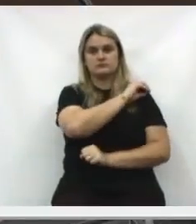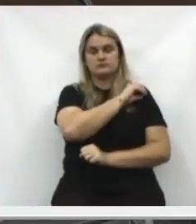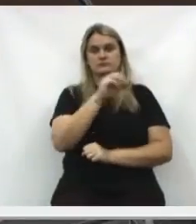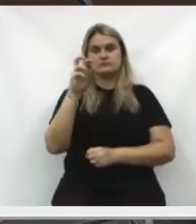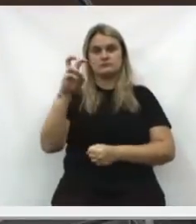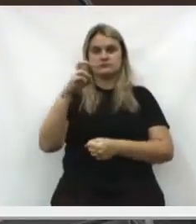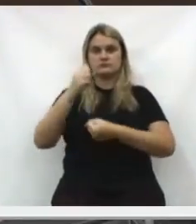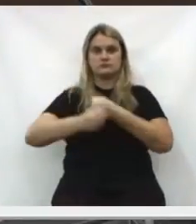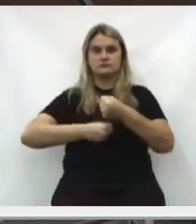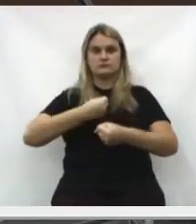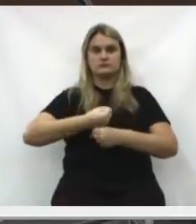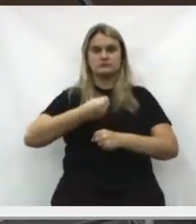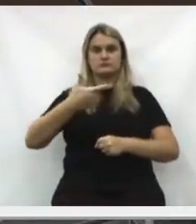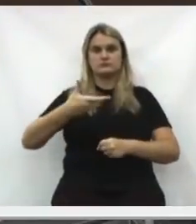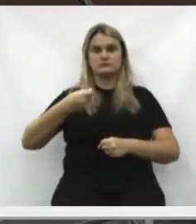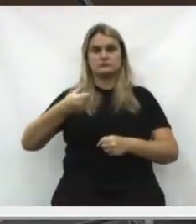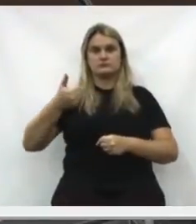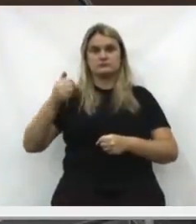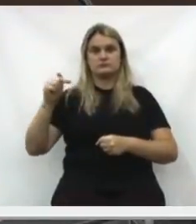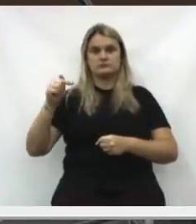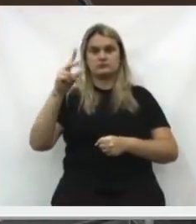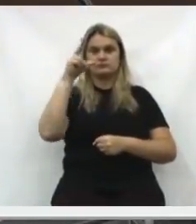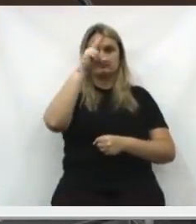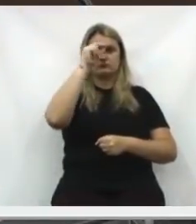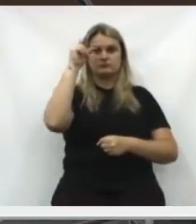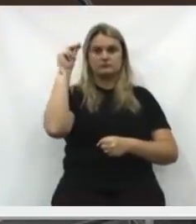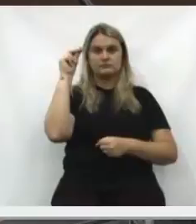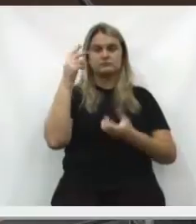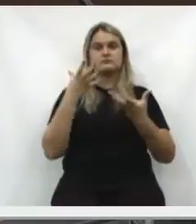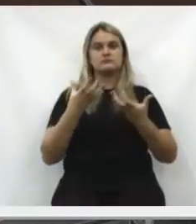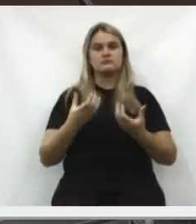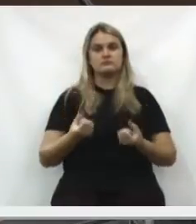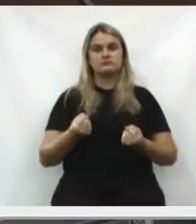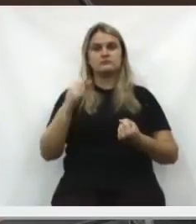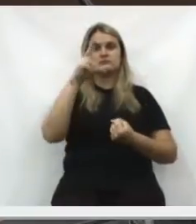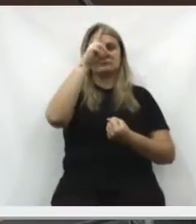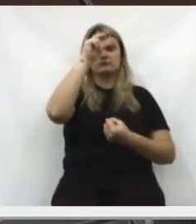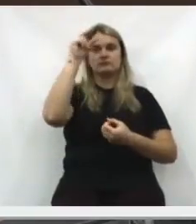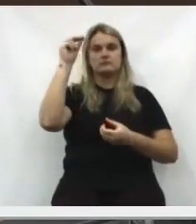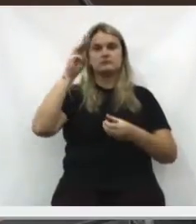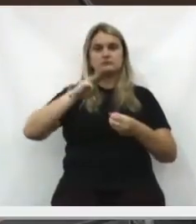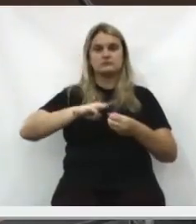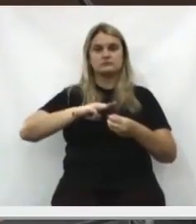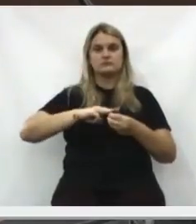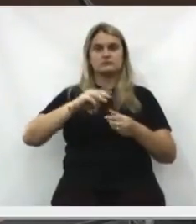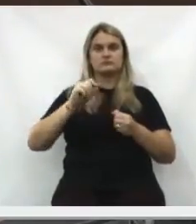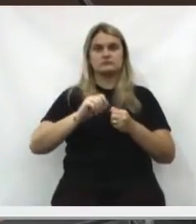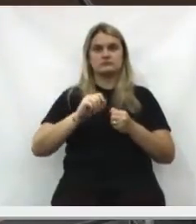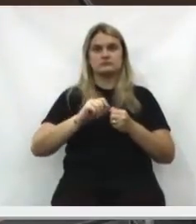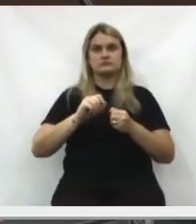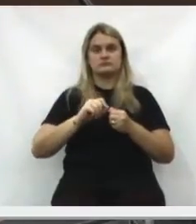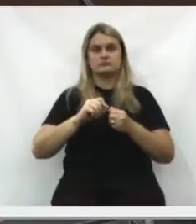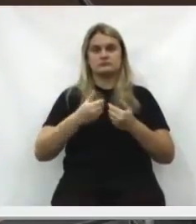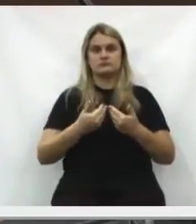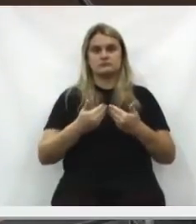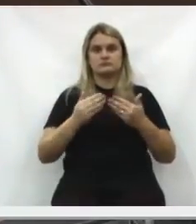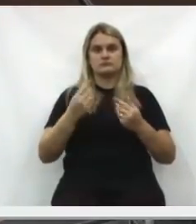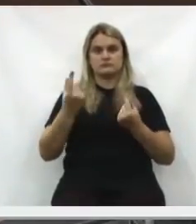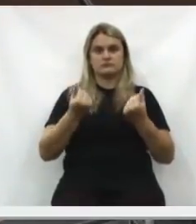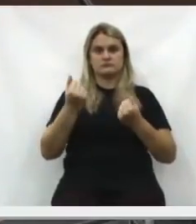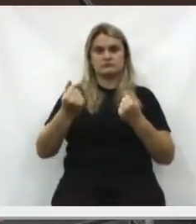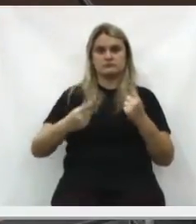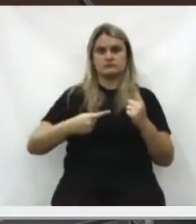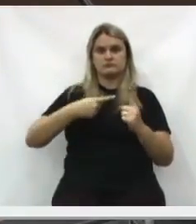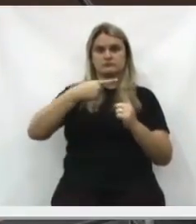Projeto de Lei Ordinária número 5/2017 do Executivo. Autoriza o Executivo Municipal a